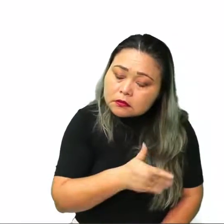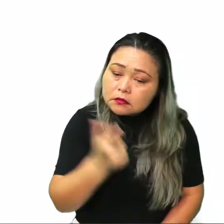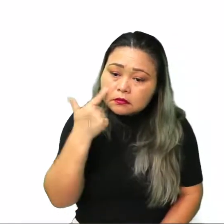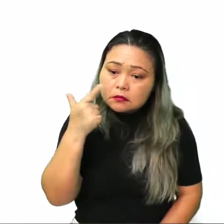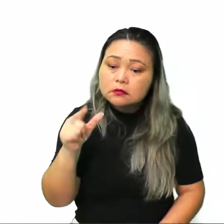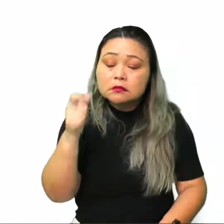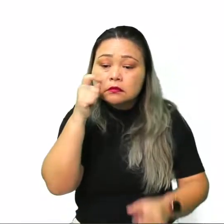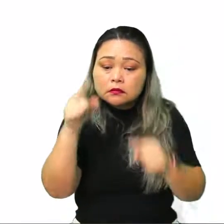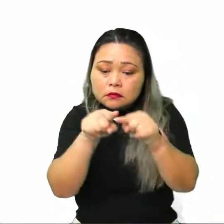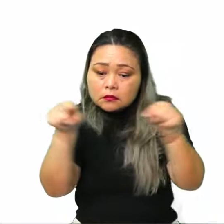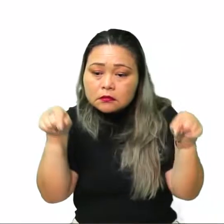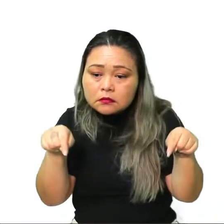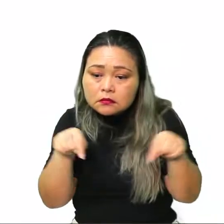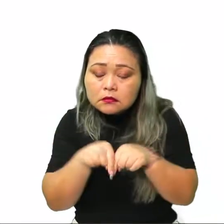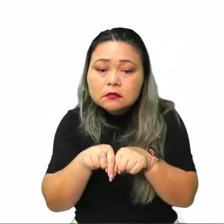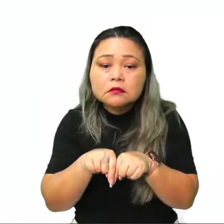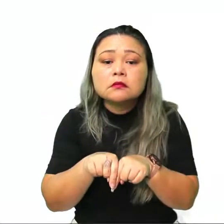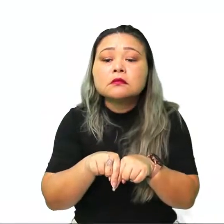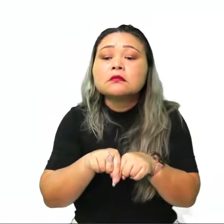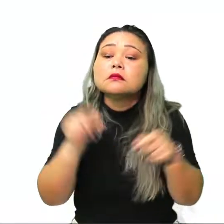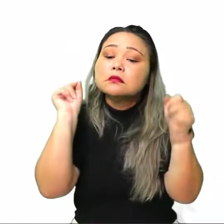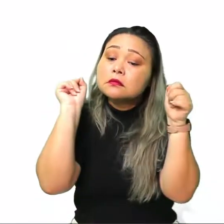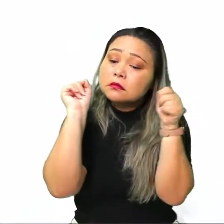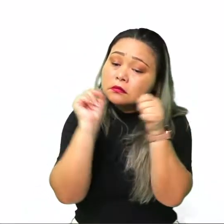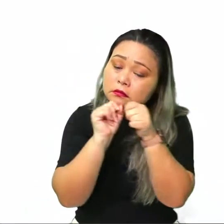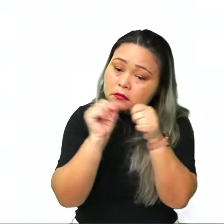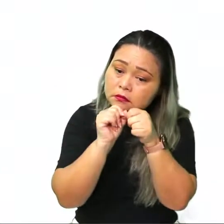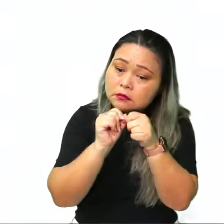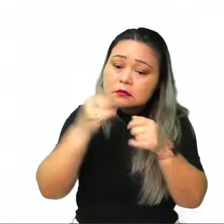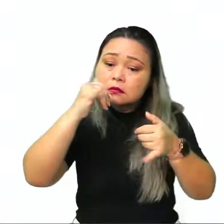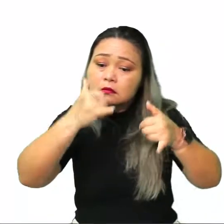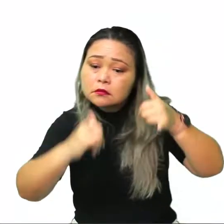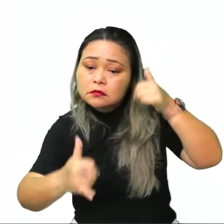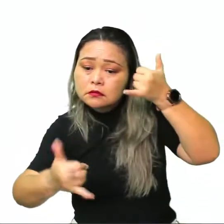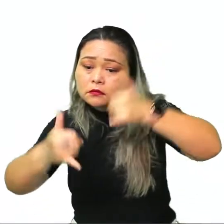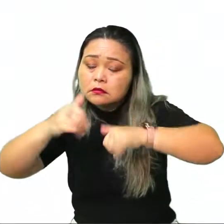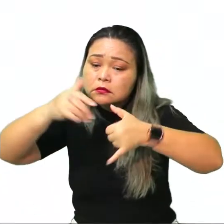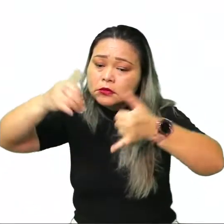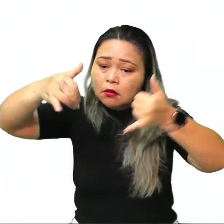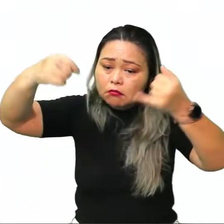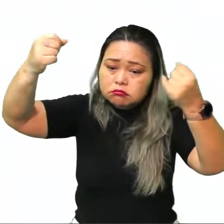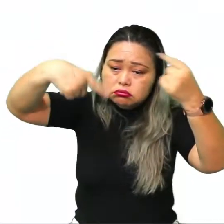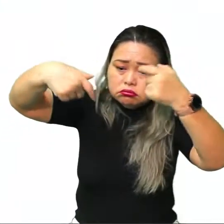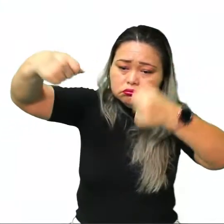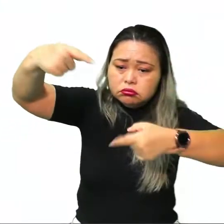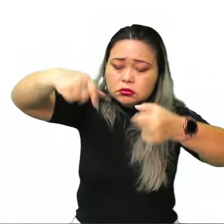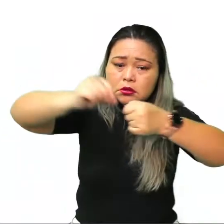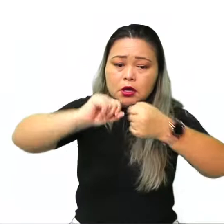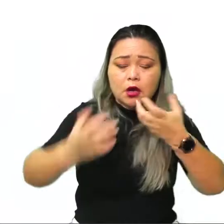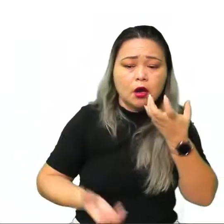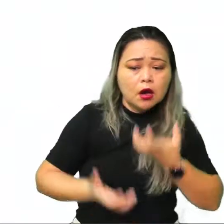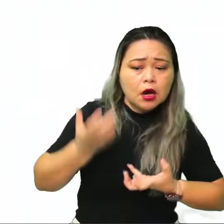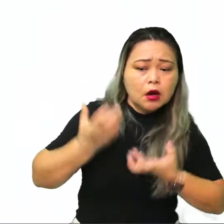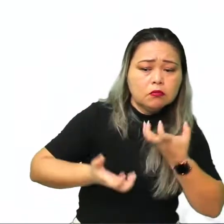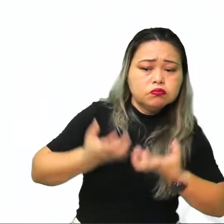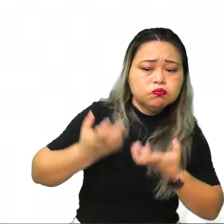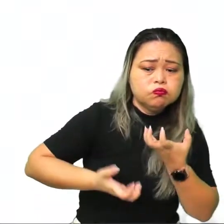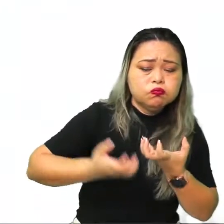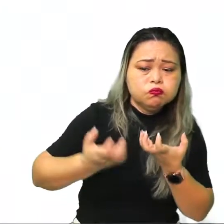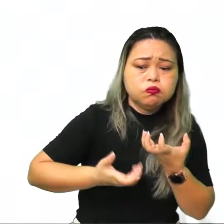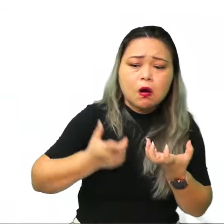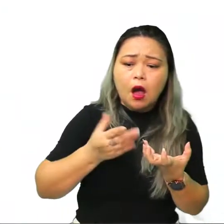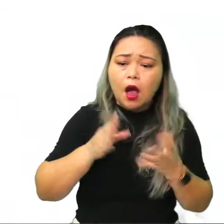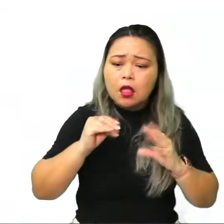em laboratório, reproduzir através dos eletrodos, né? Aquecer um líquido lá,